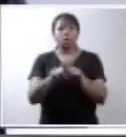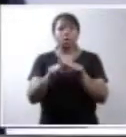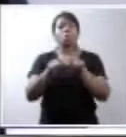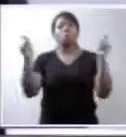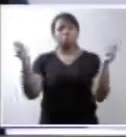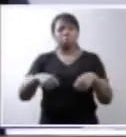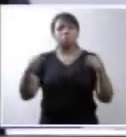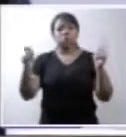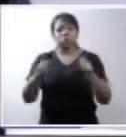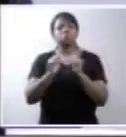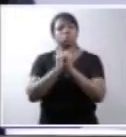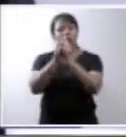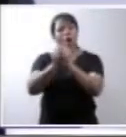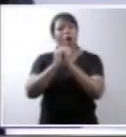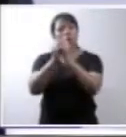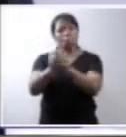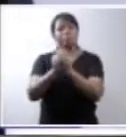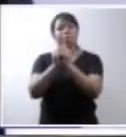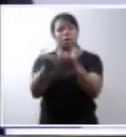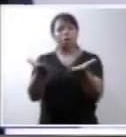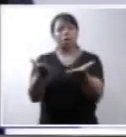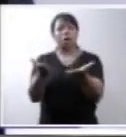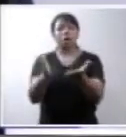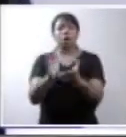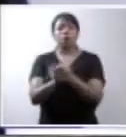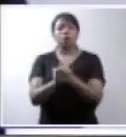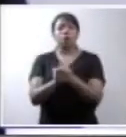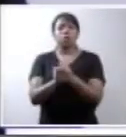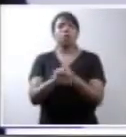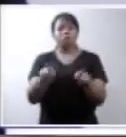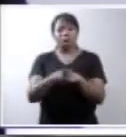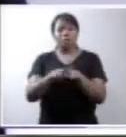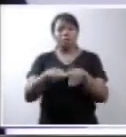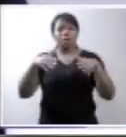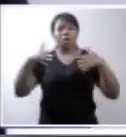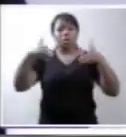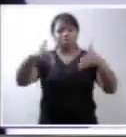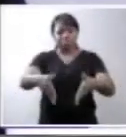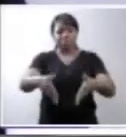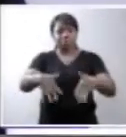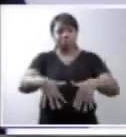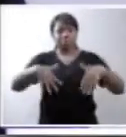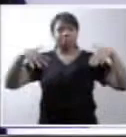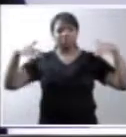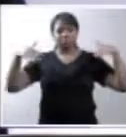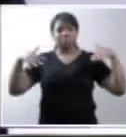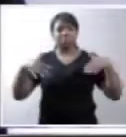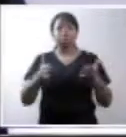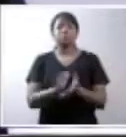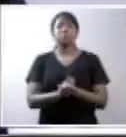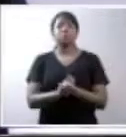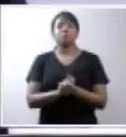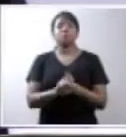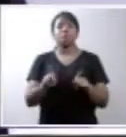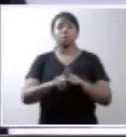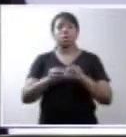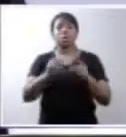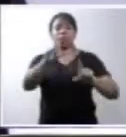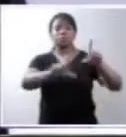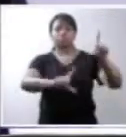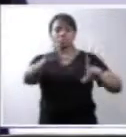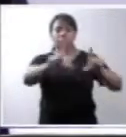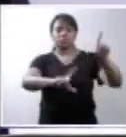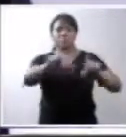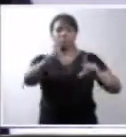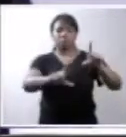pudessem acompanhar a nossa sessão pela TV